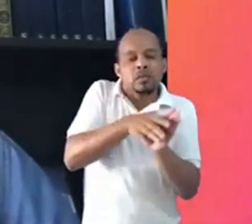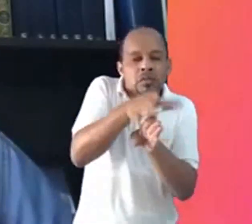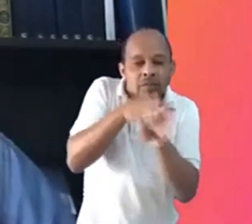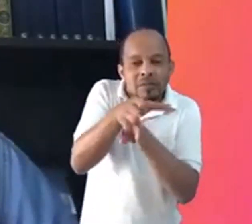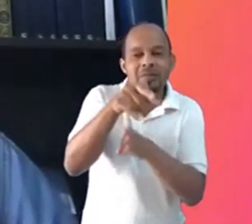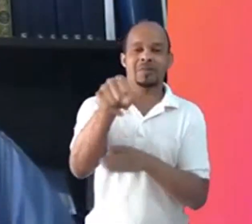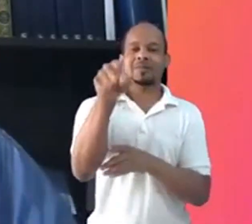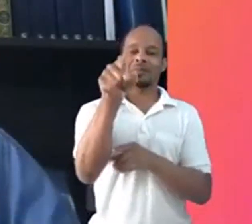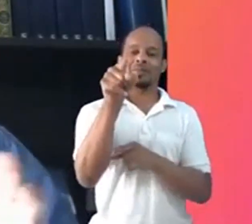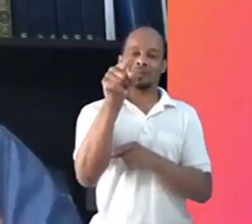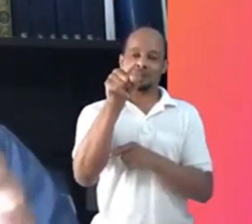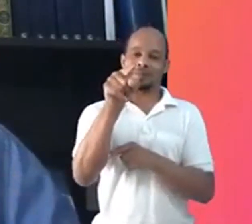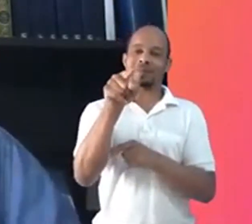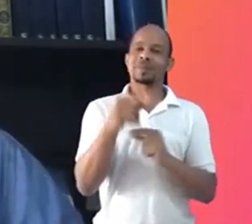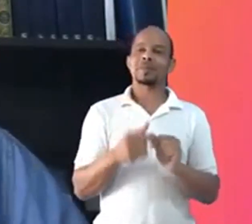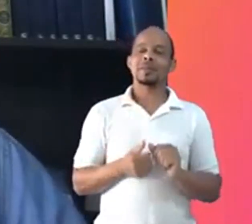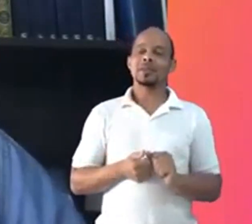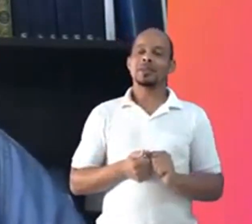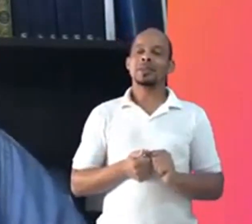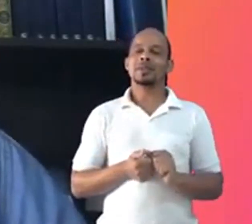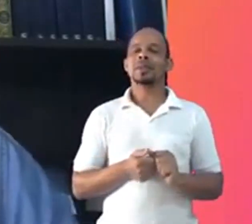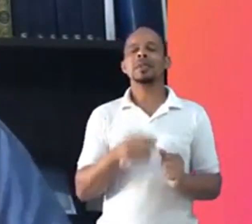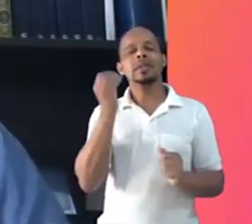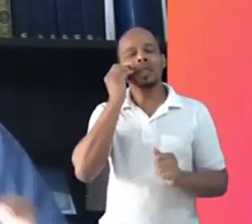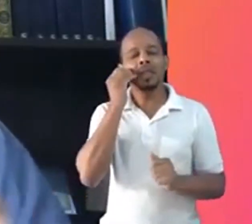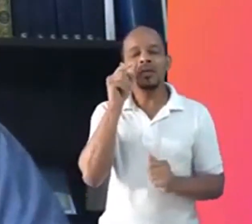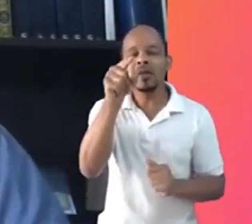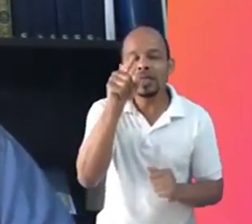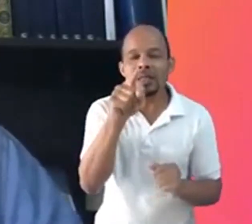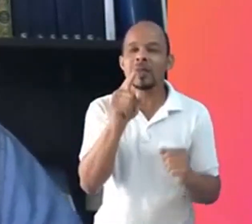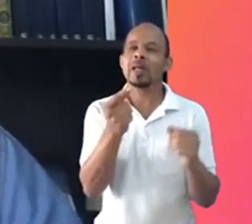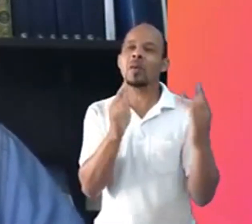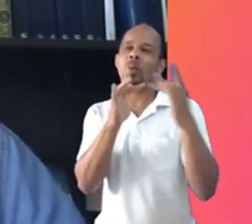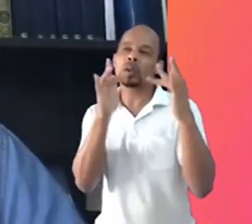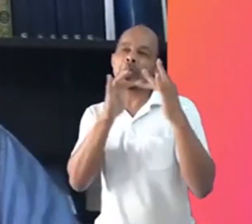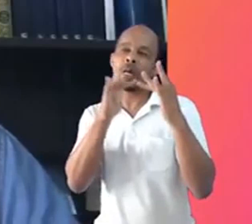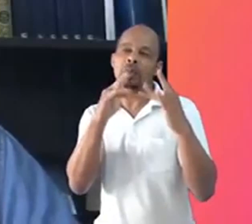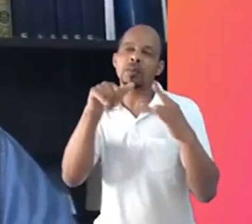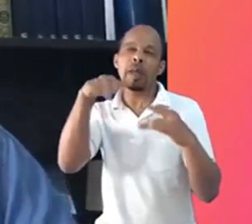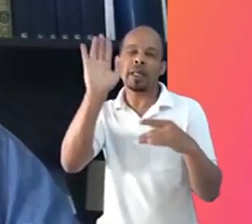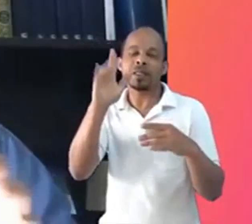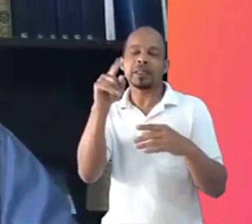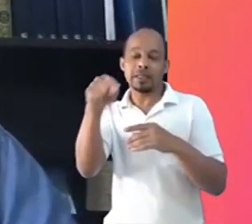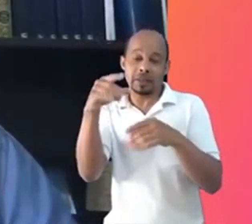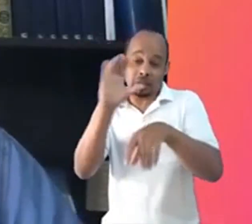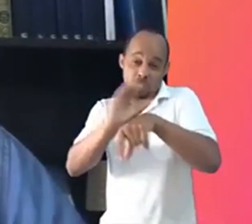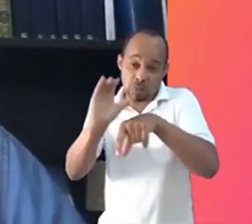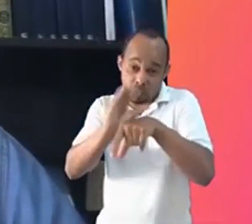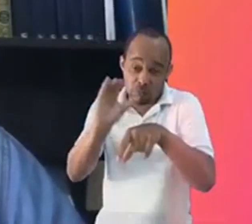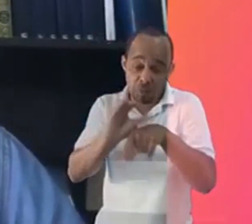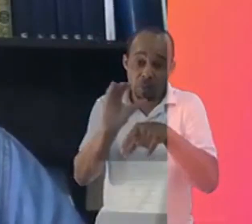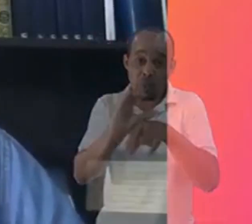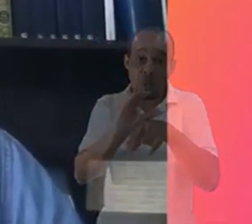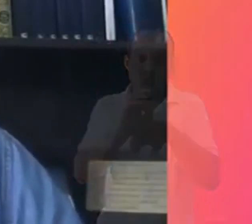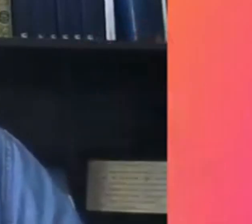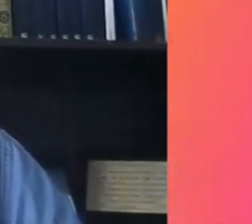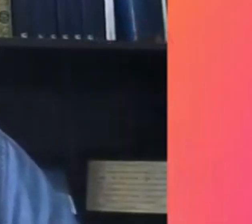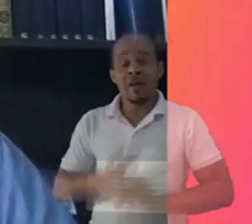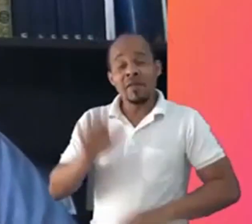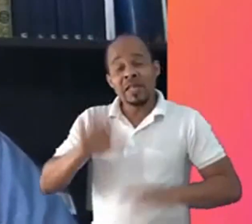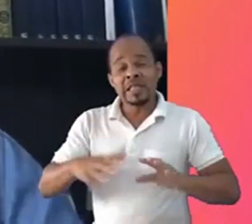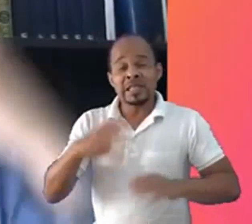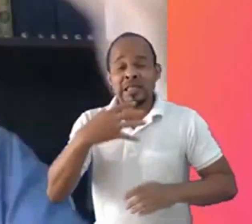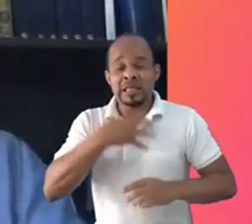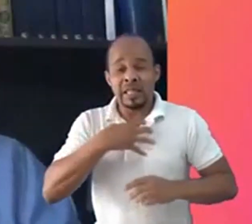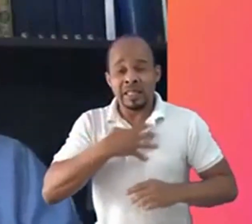você a resolver o seu problema ali, ver para que lado você corre, de que jeito você vai conseguir se acertar